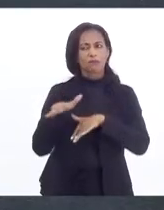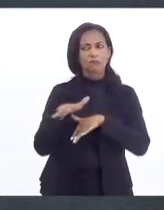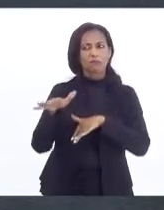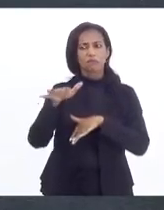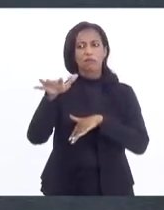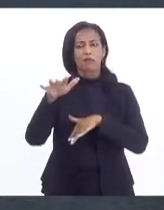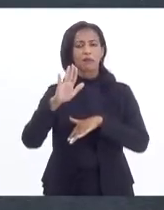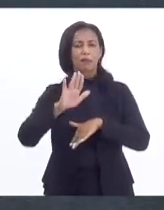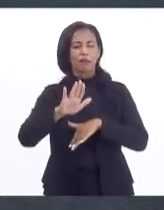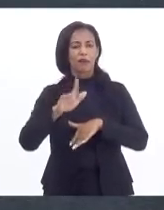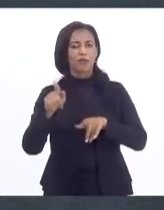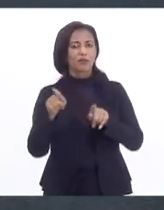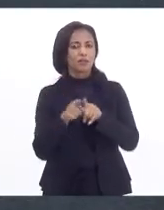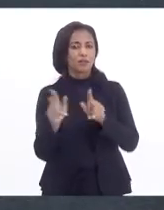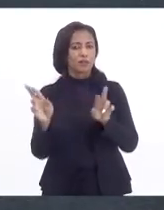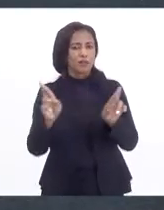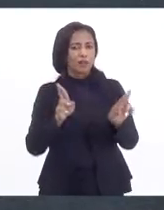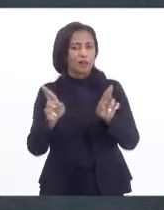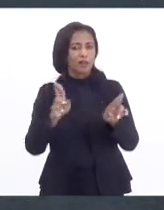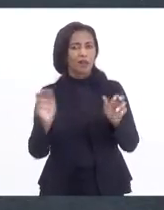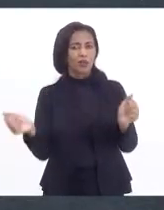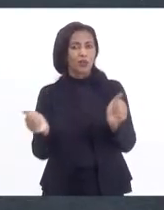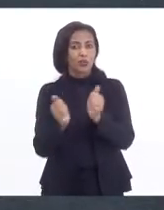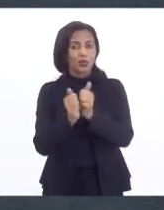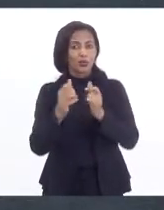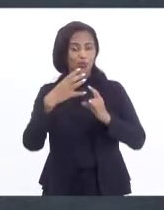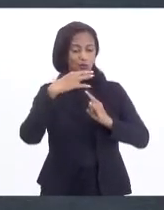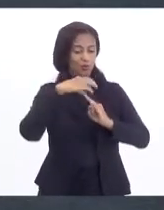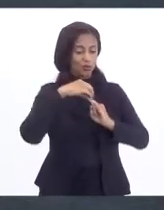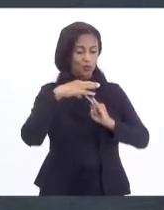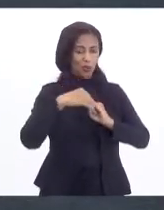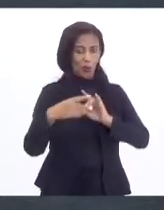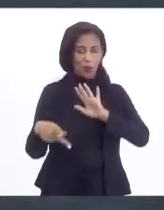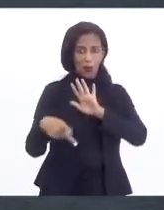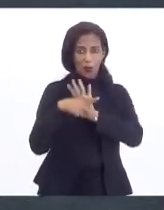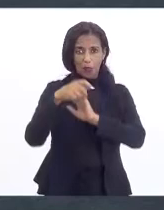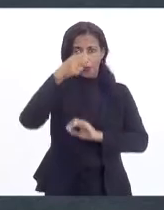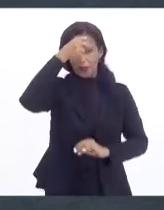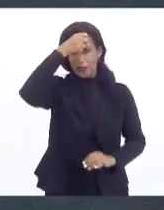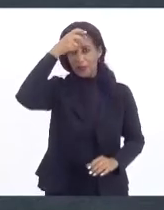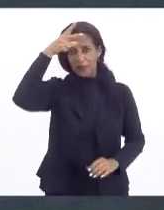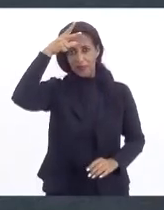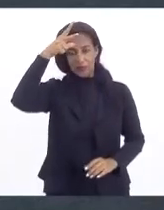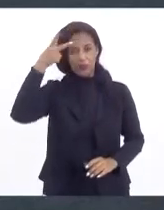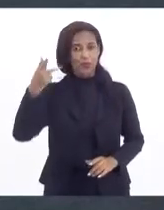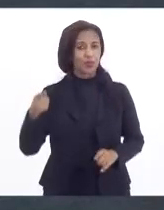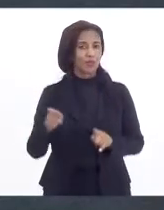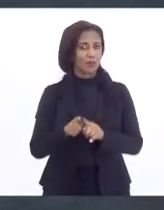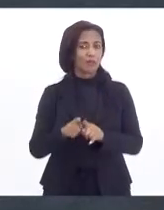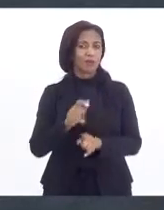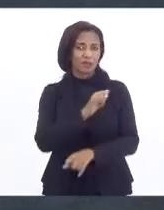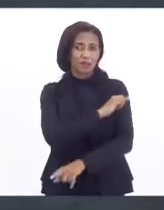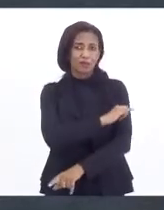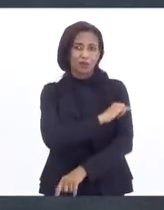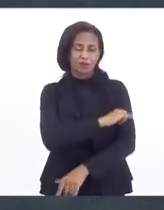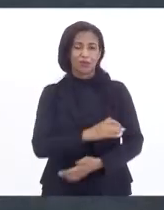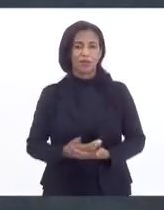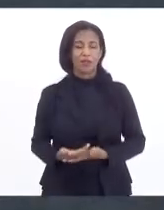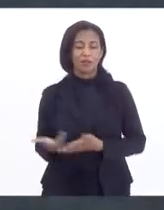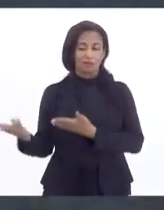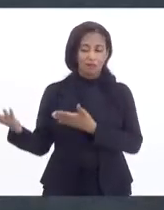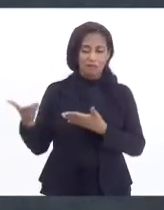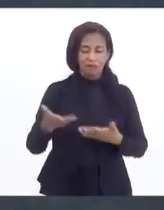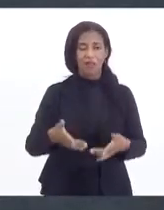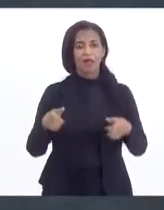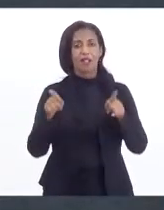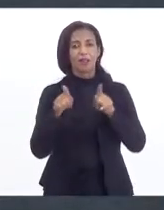mas também essa relação com a Fiocruz, com a própria Prefeitura do Rio de Janeiro, e trazendo